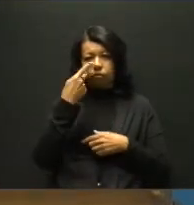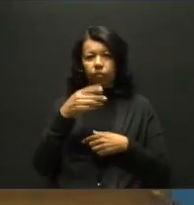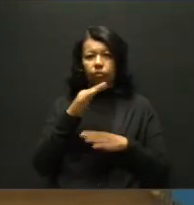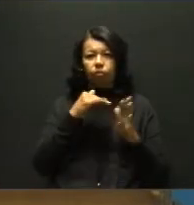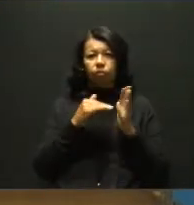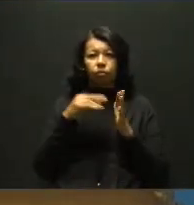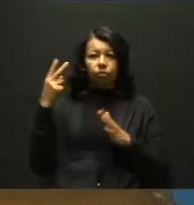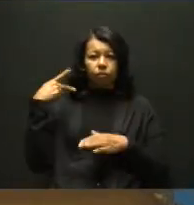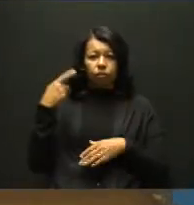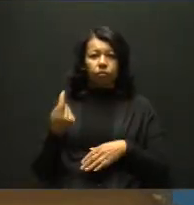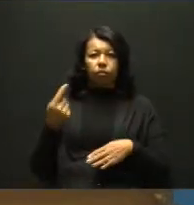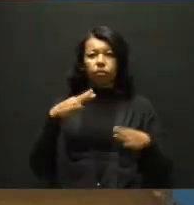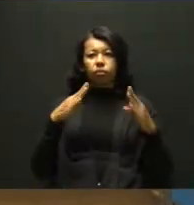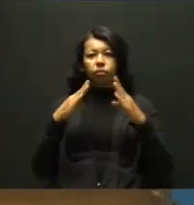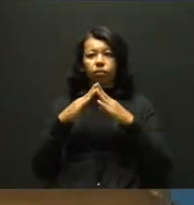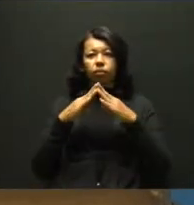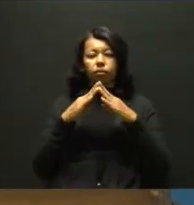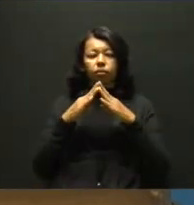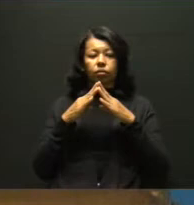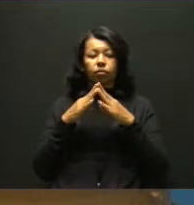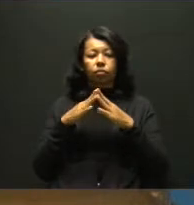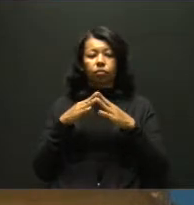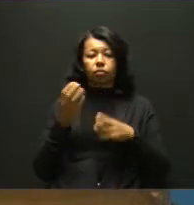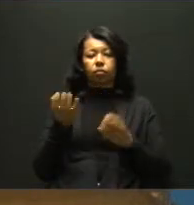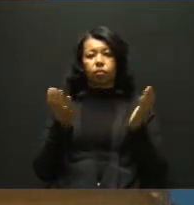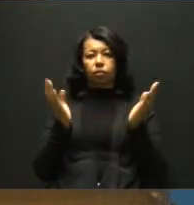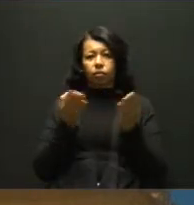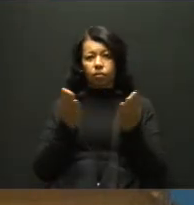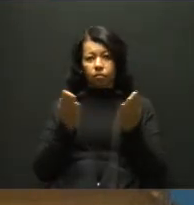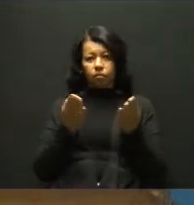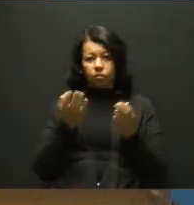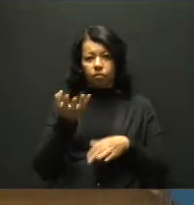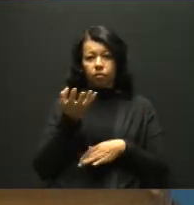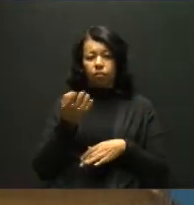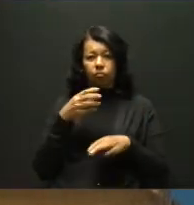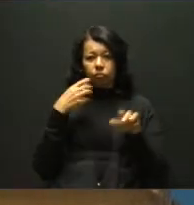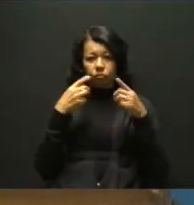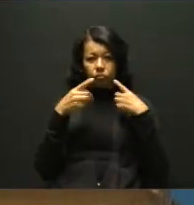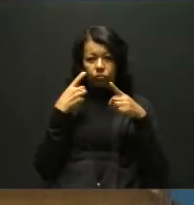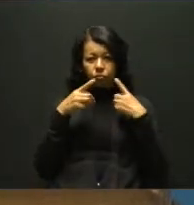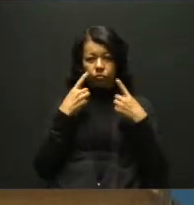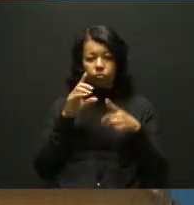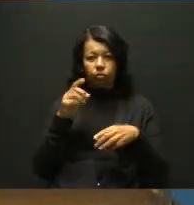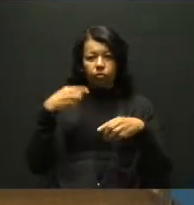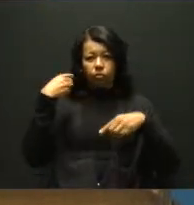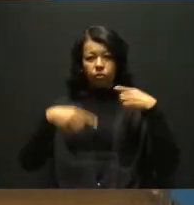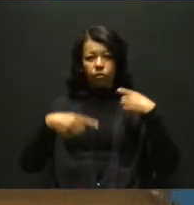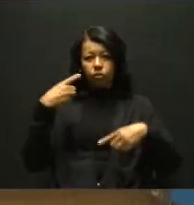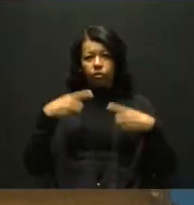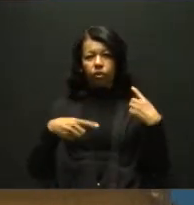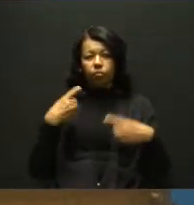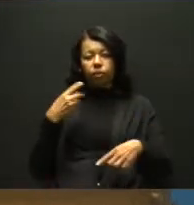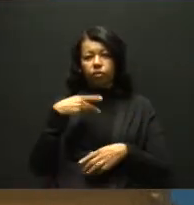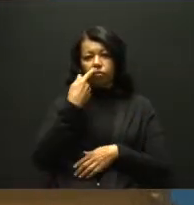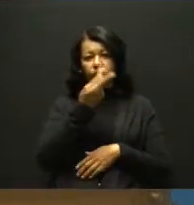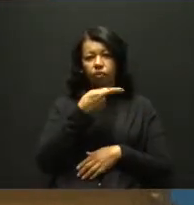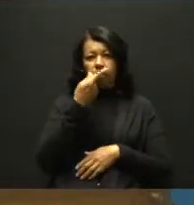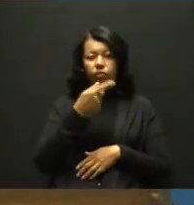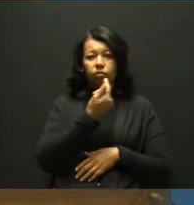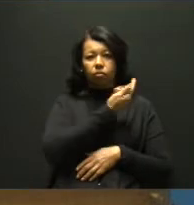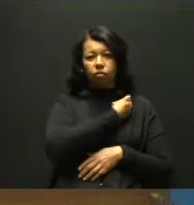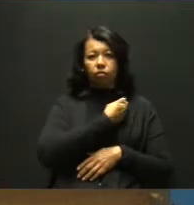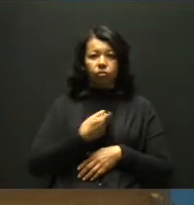modos parte desta casa só nos resta agora fazer a cobrança né politicamente falando ao